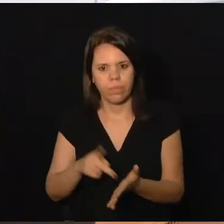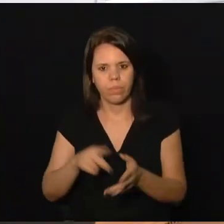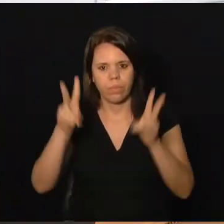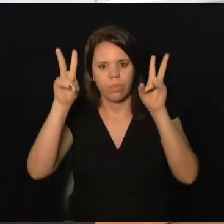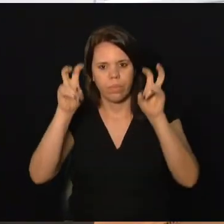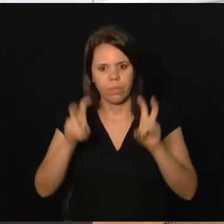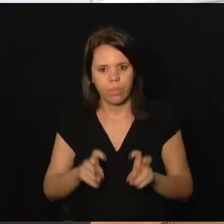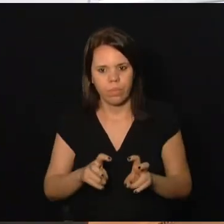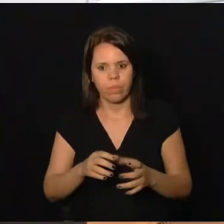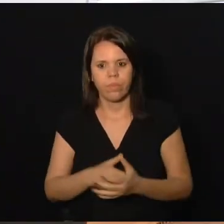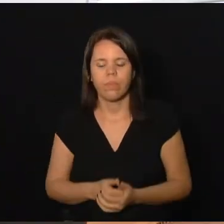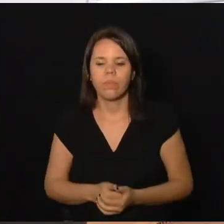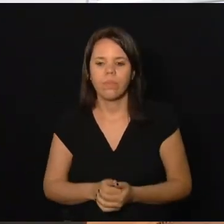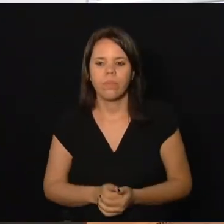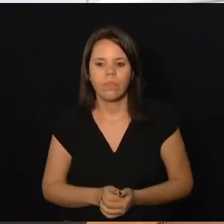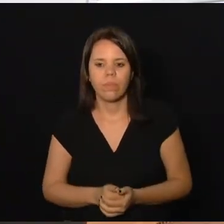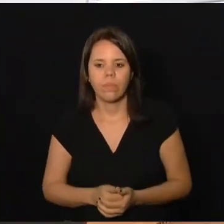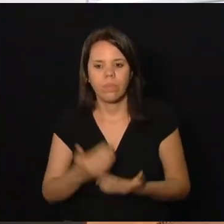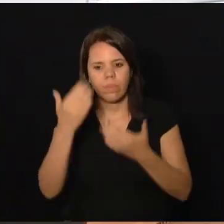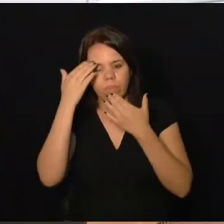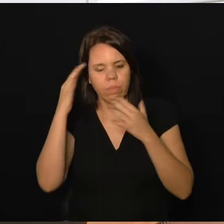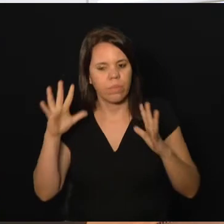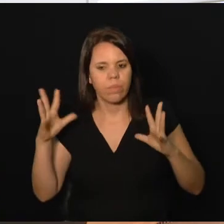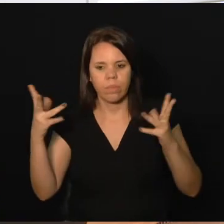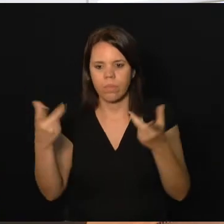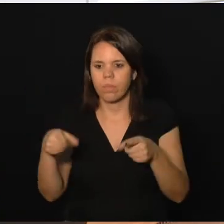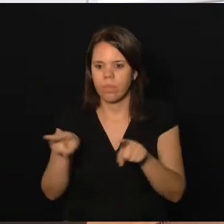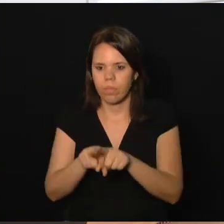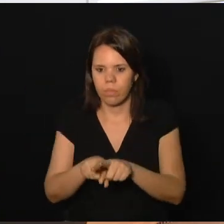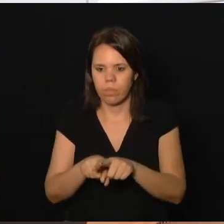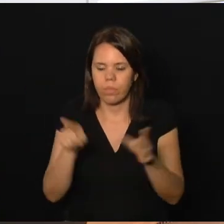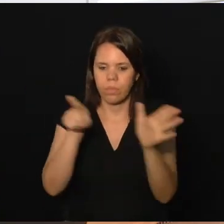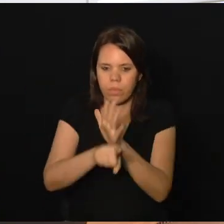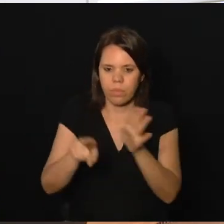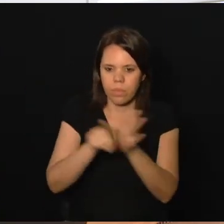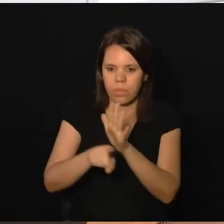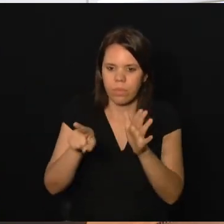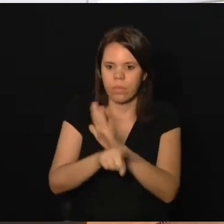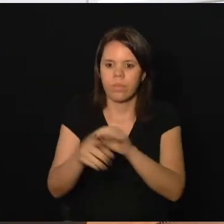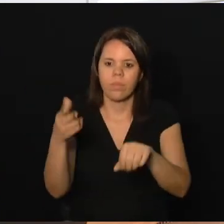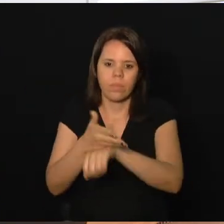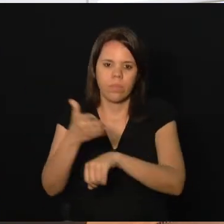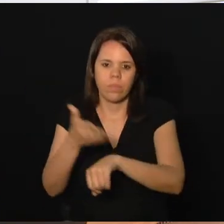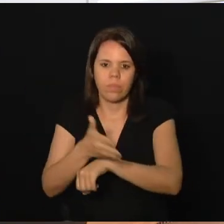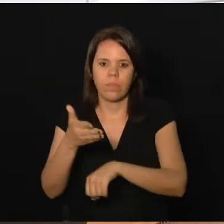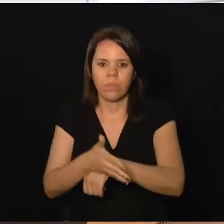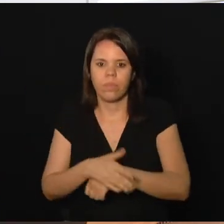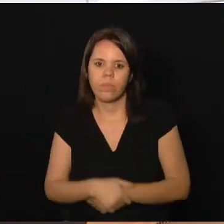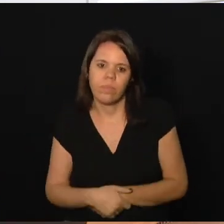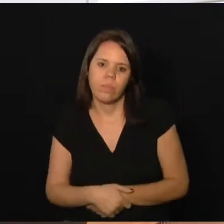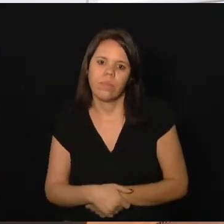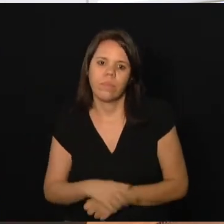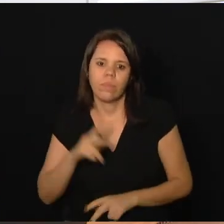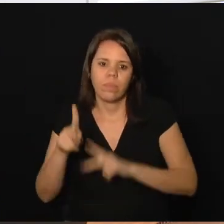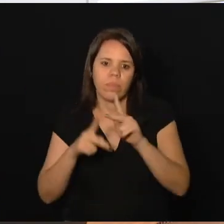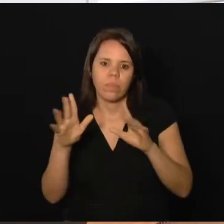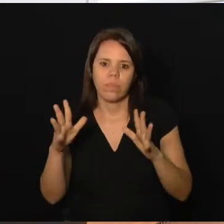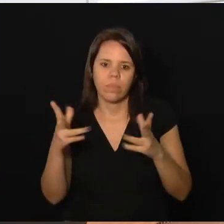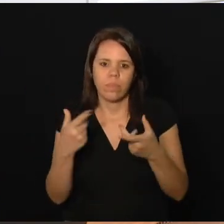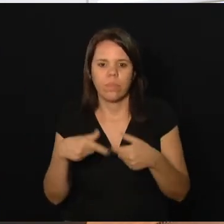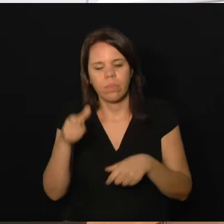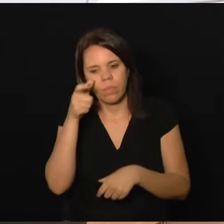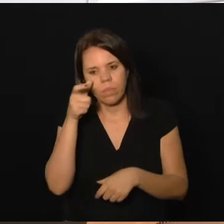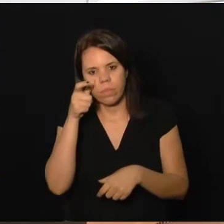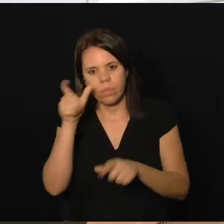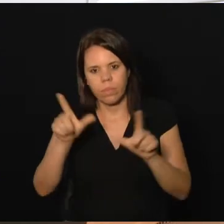né? E agradeço a todos também pelas perguntas, pela participação, o pessoal que está nos